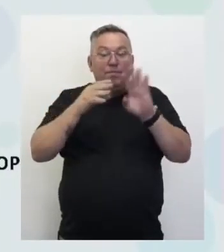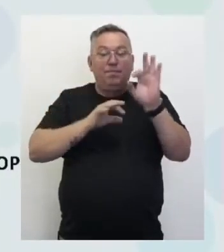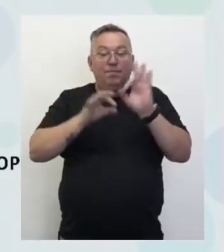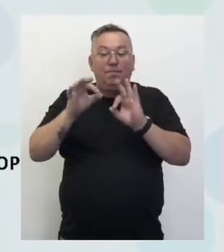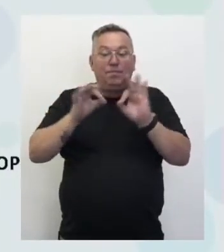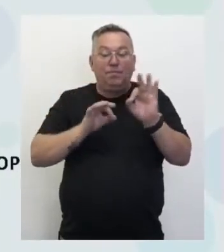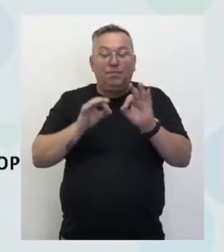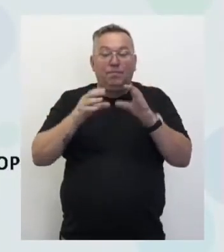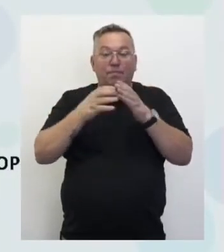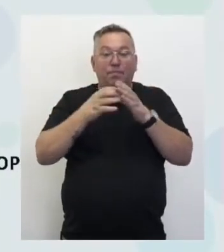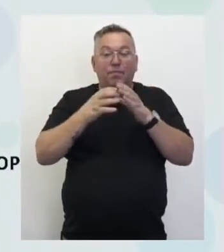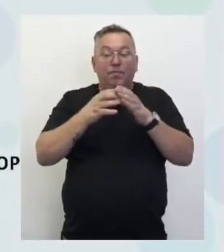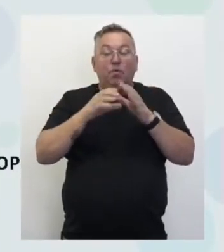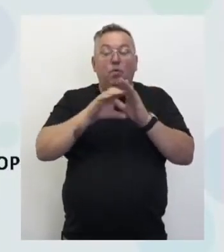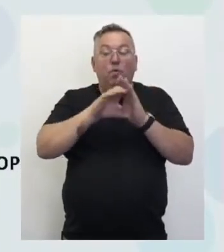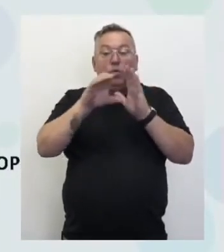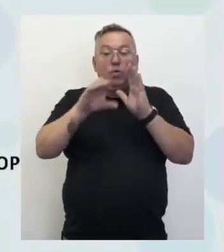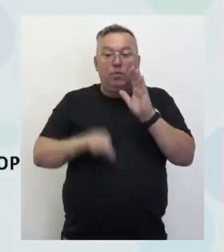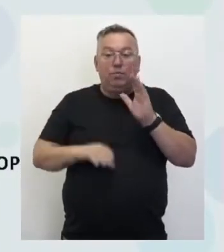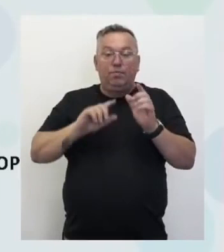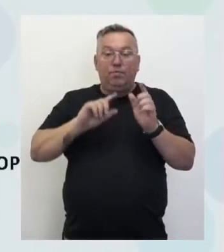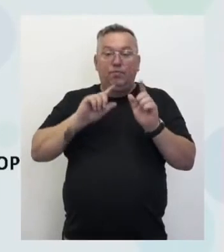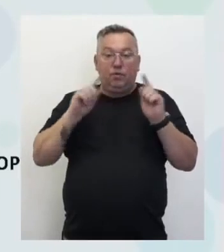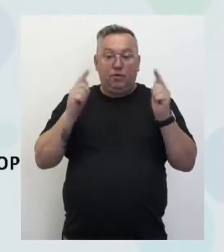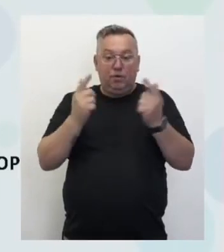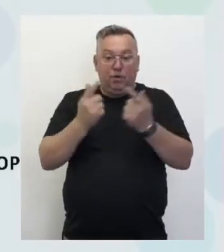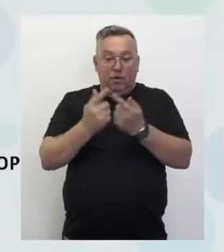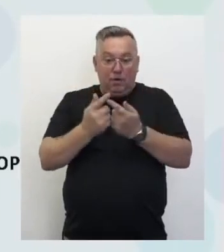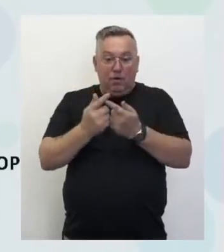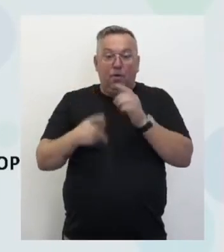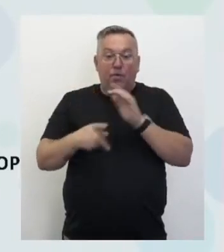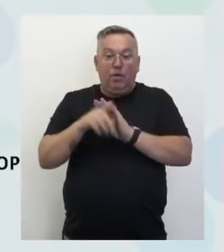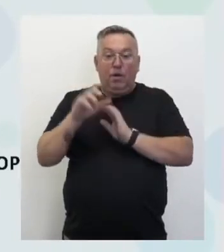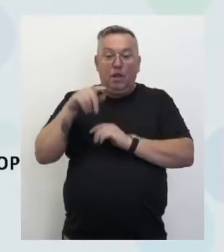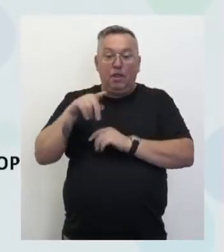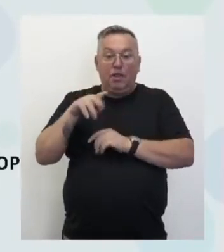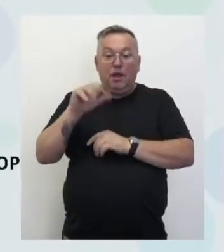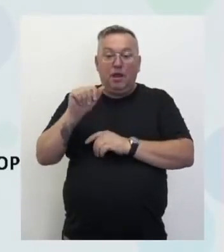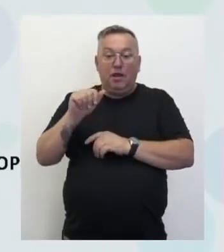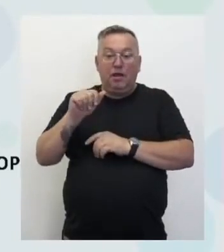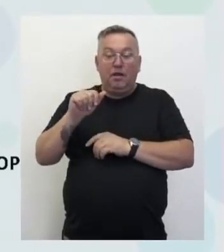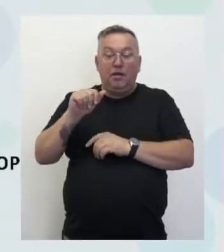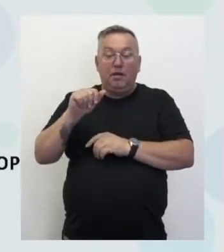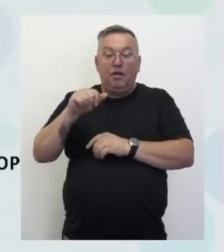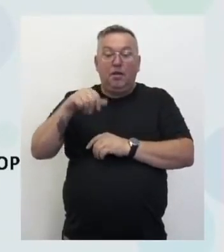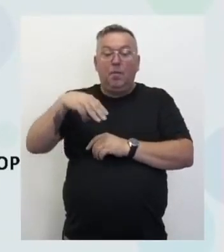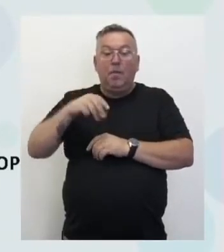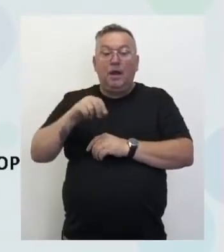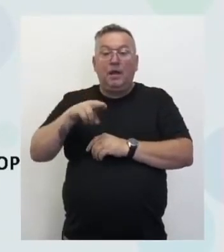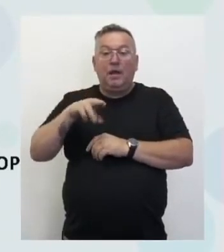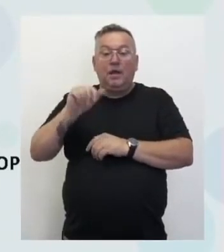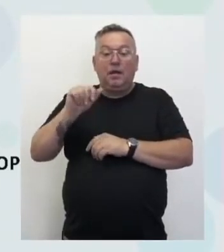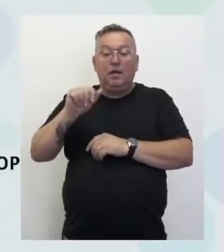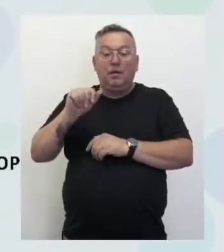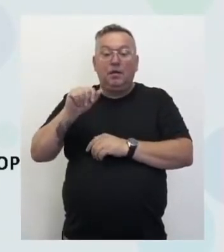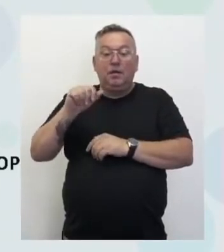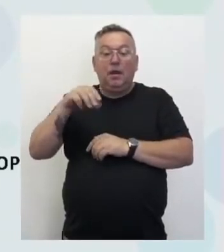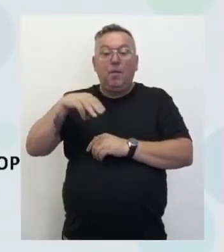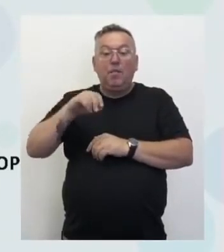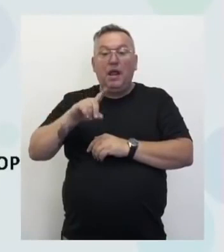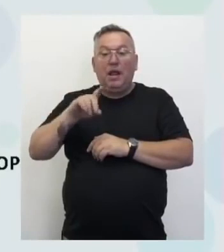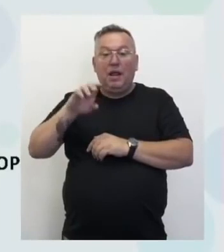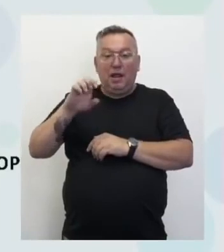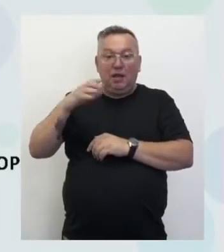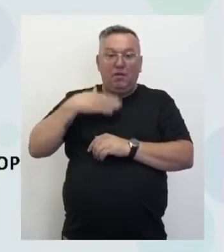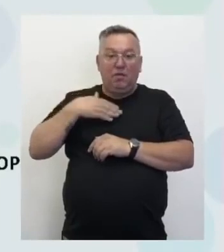pela equipe curricular de Geografia, né, da SEDUC-COPED, pela professora Andréia, com o apoio da professora Mariana, que vocês já